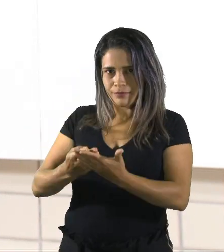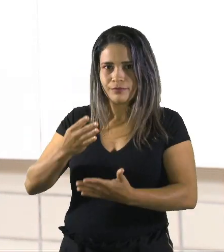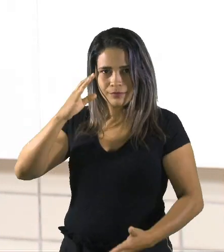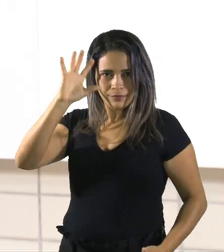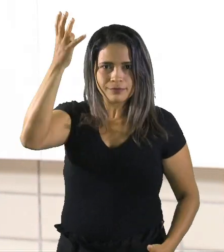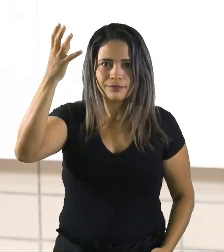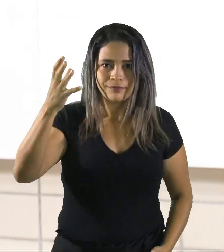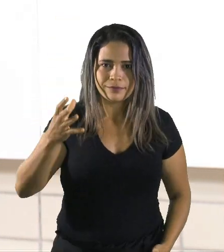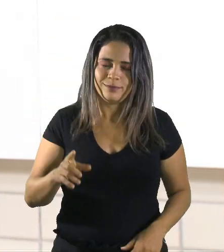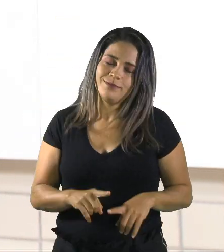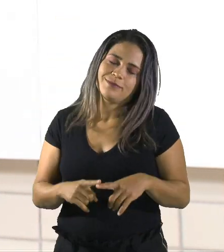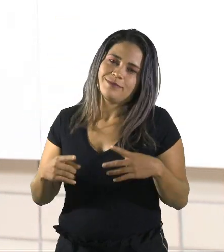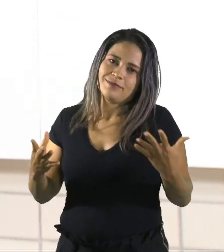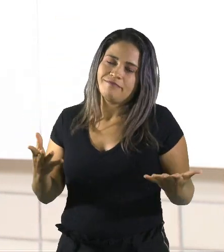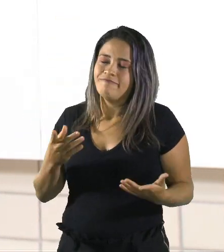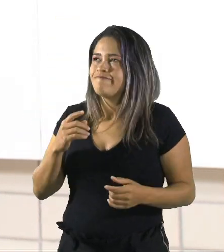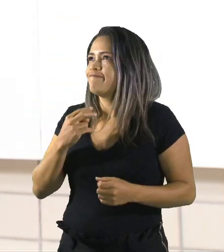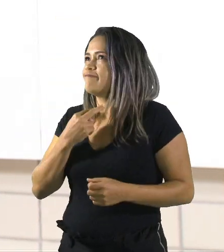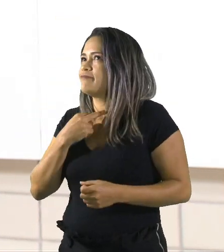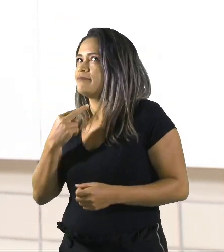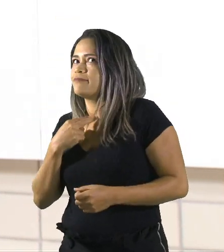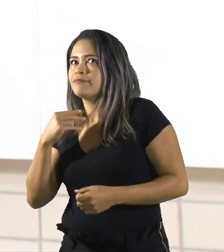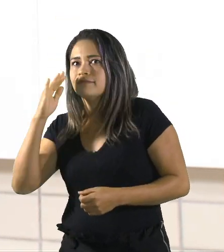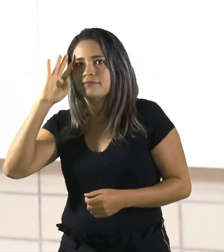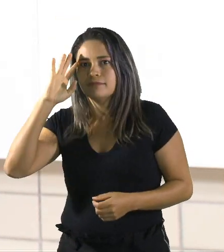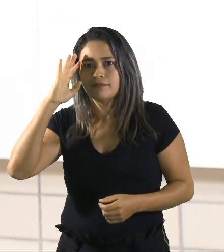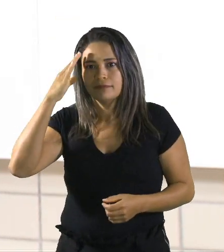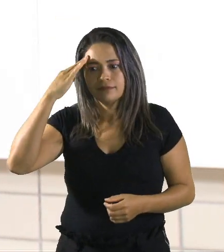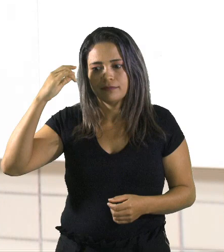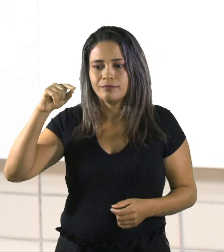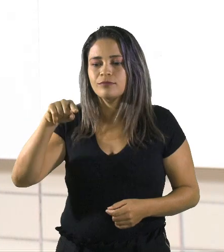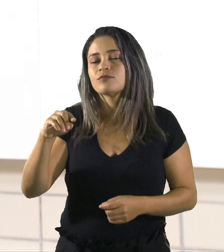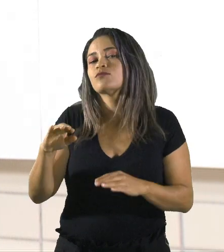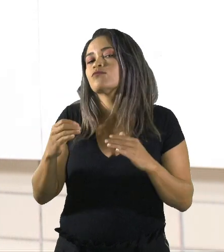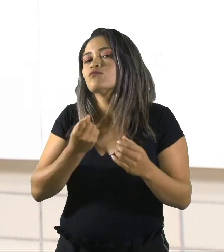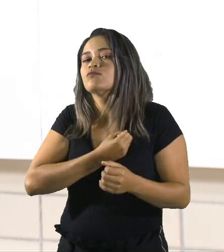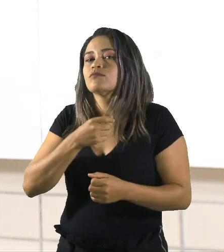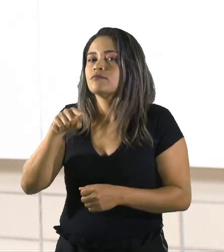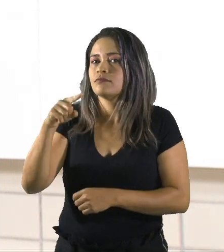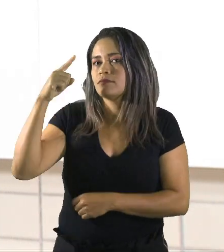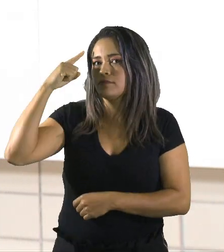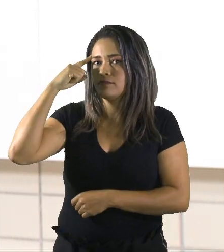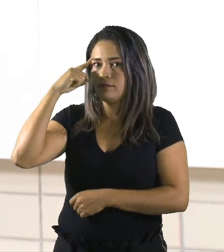isso eu não poderia saber qual o número que você pensou. Então nós vamos fazer o seguinte, como